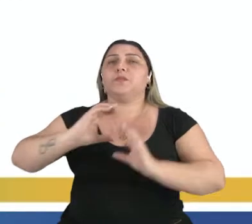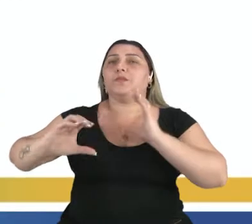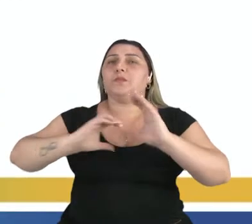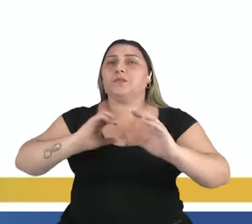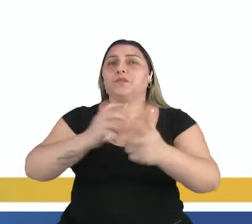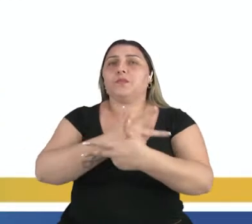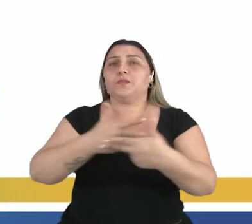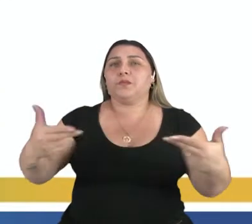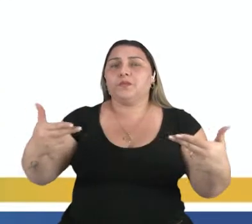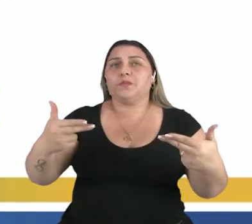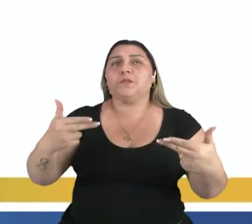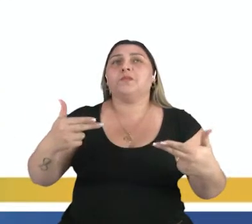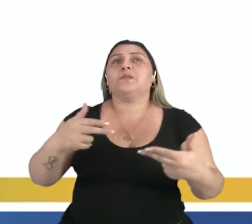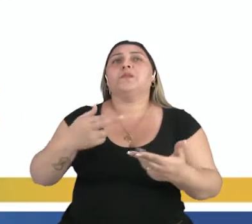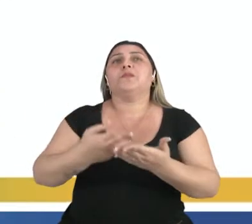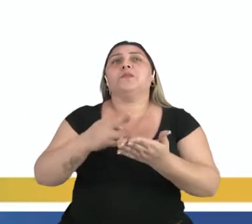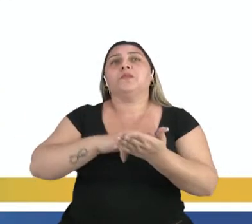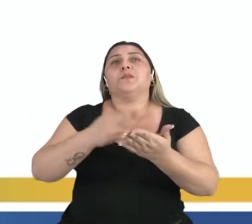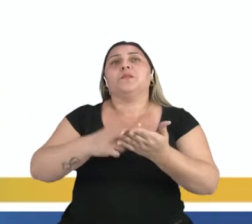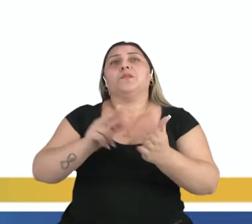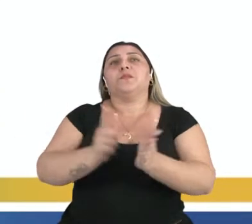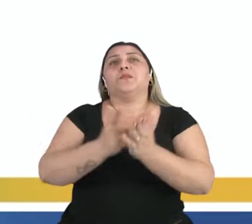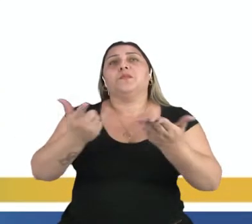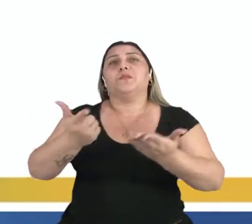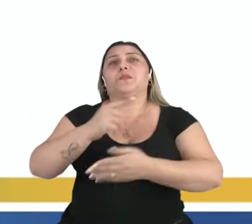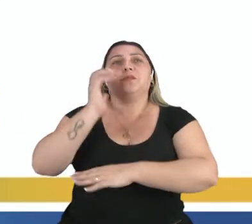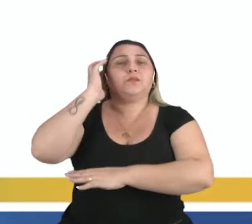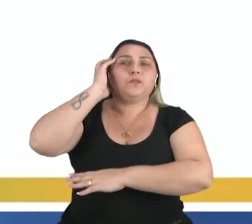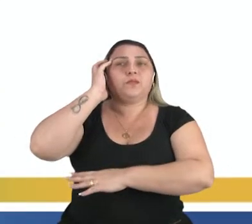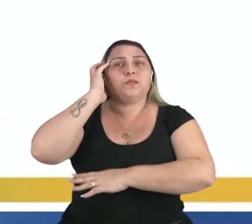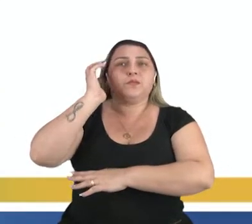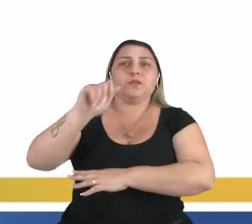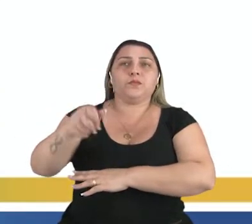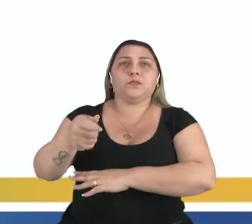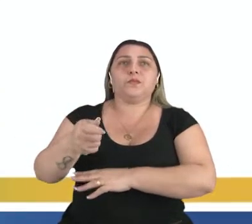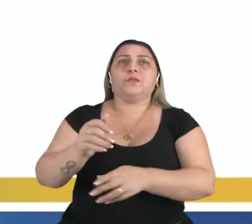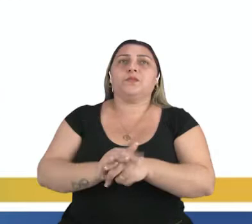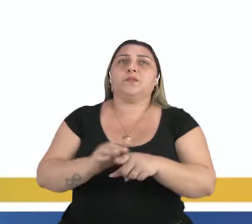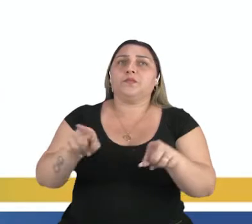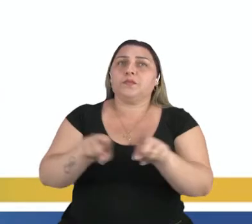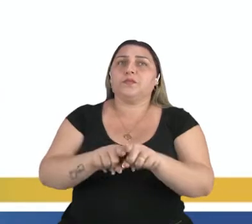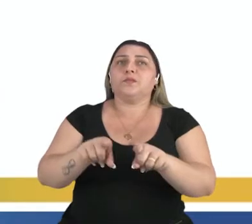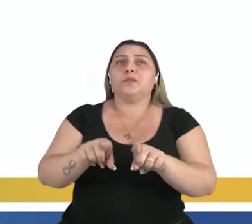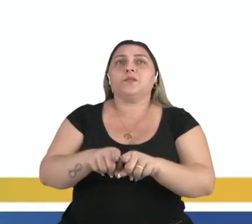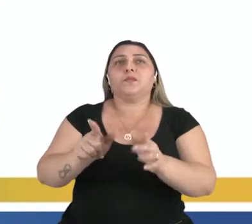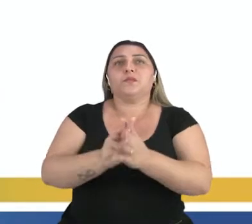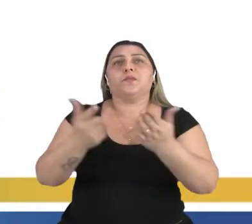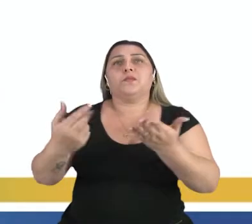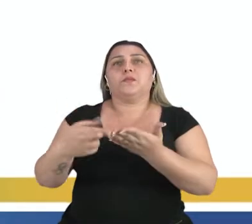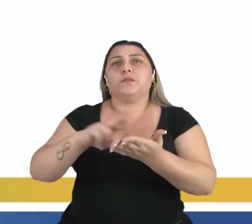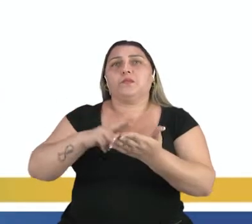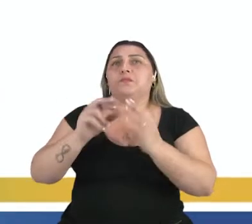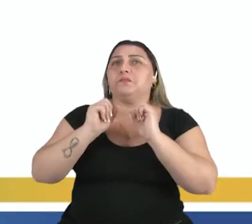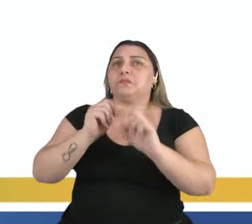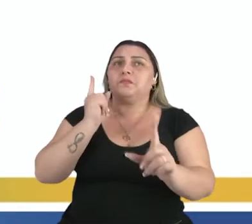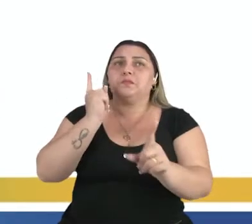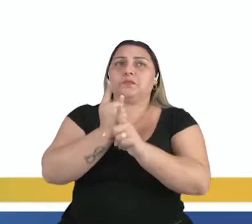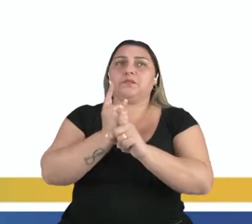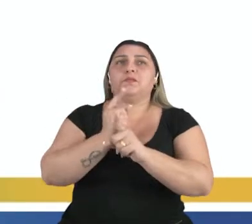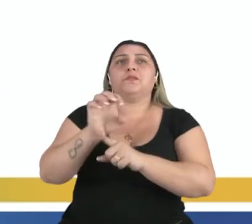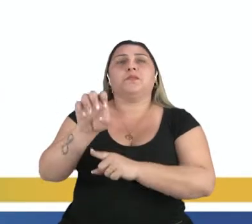de comunicação, da revista, do jornal, do rádio. Tanto nos jornais quanto nas